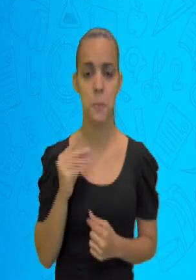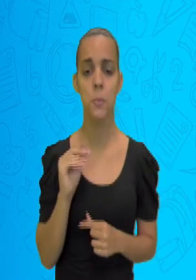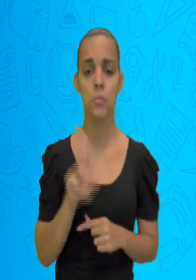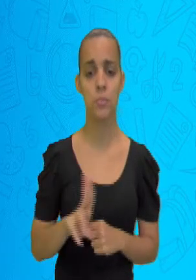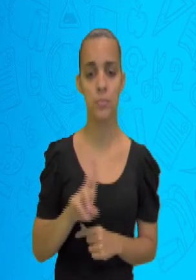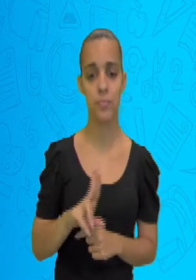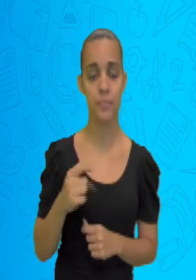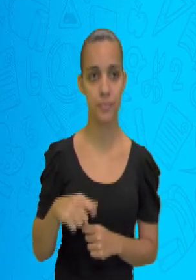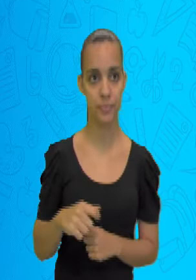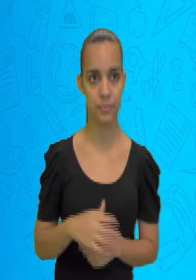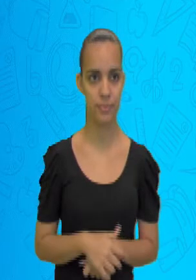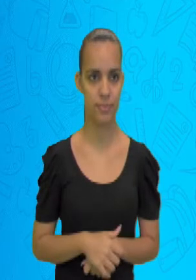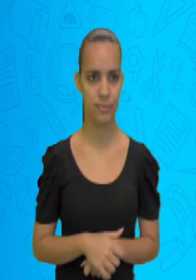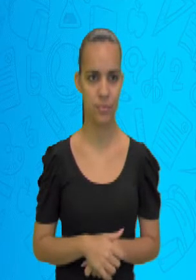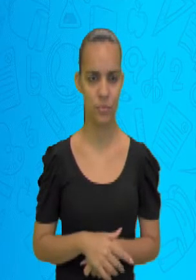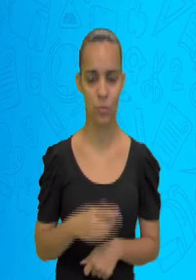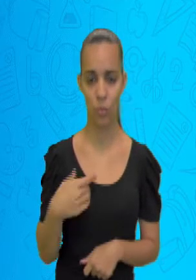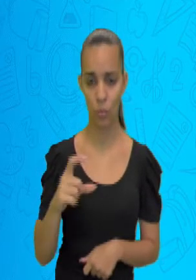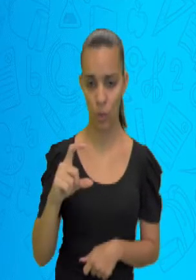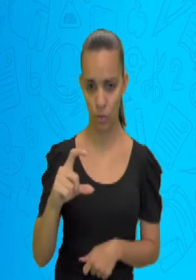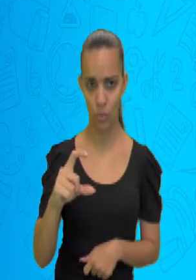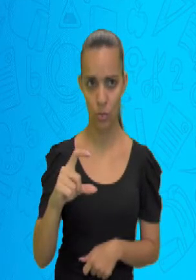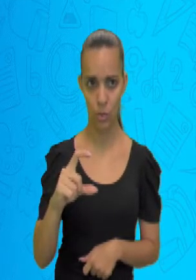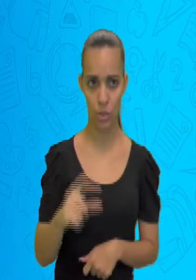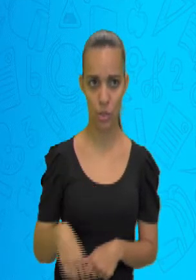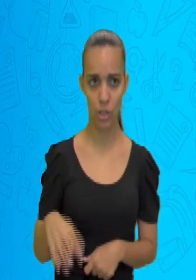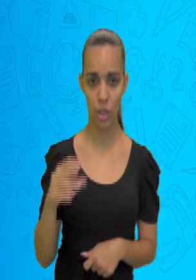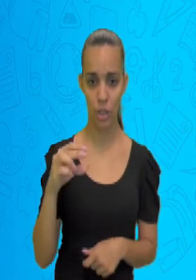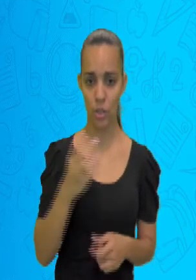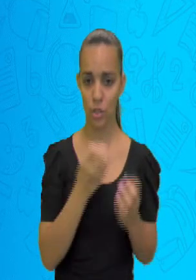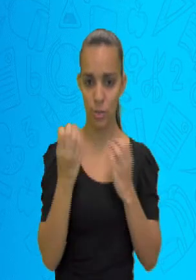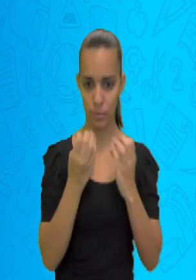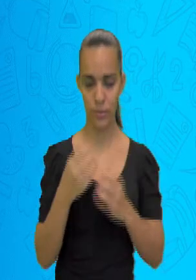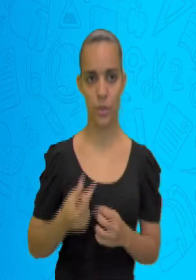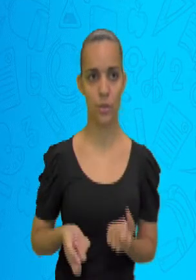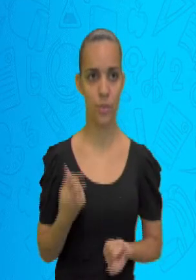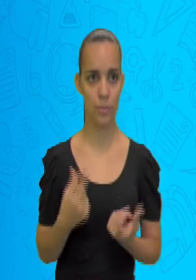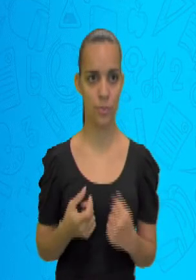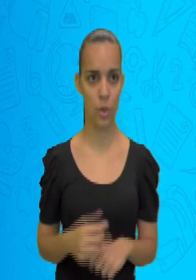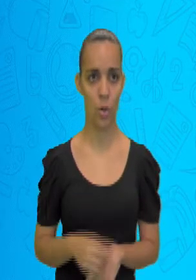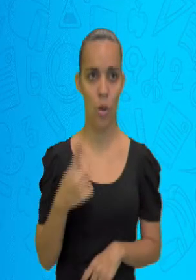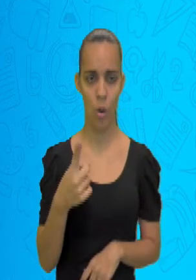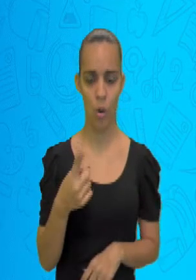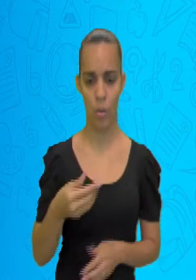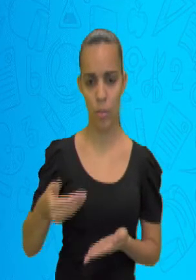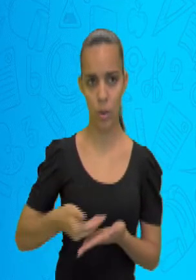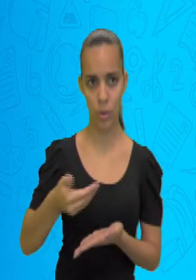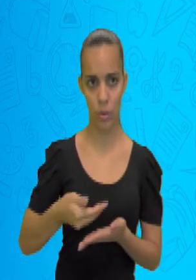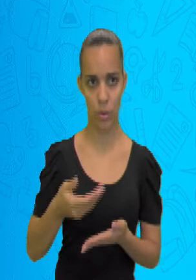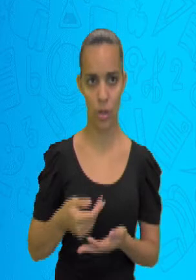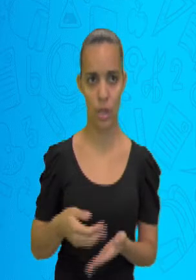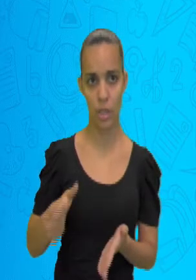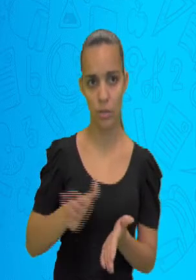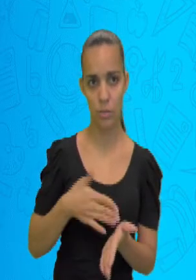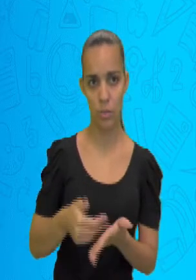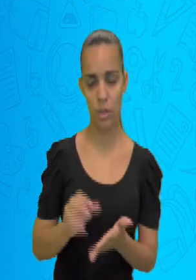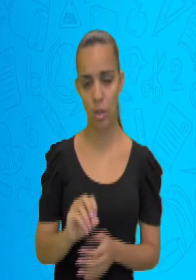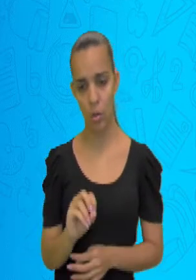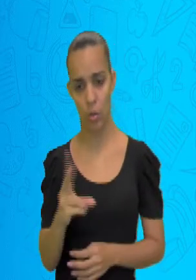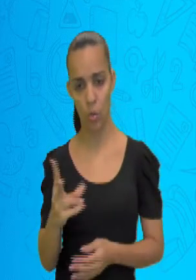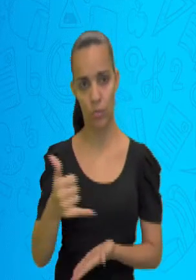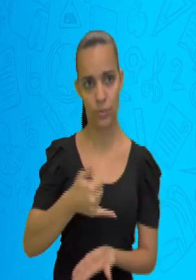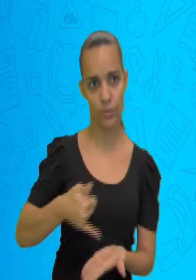Ingredientes: 2 xícaras de milho de pipoca, 1 colher de manteiga ou óleo, sal a